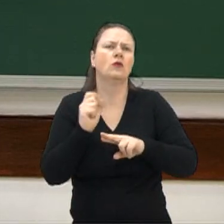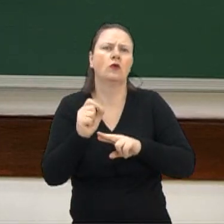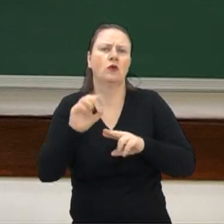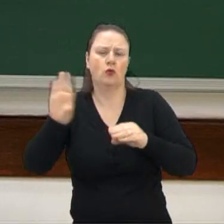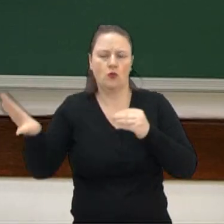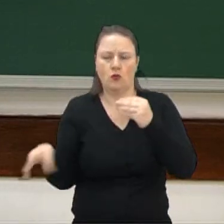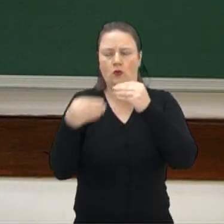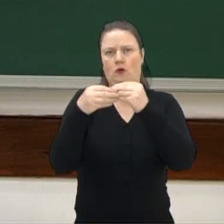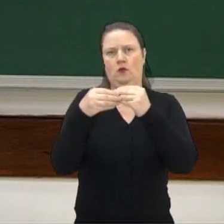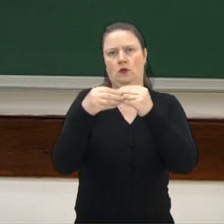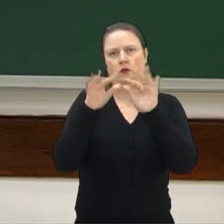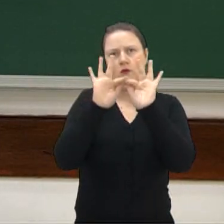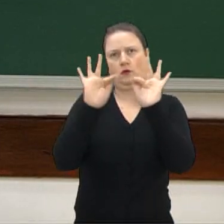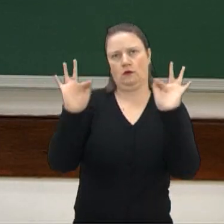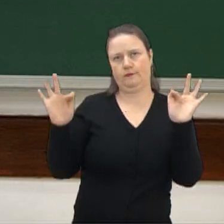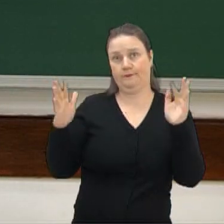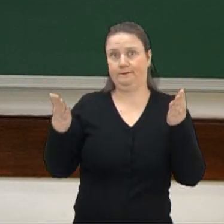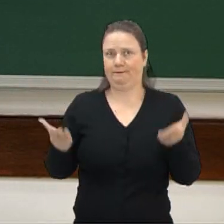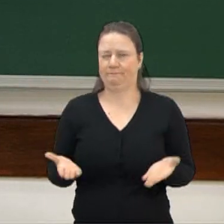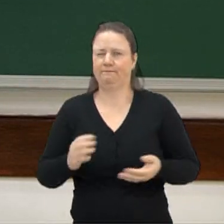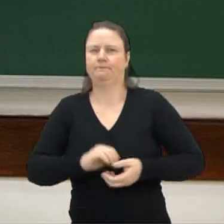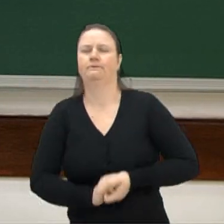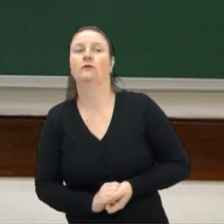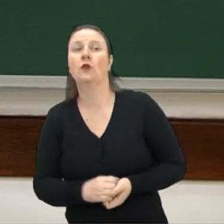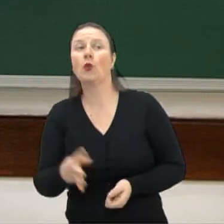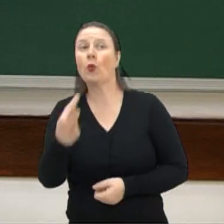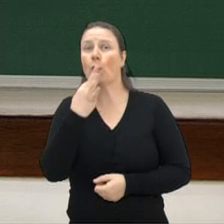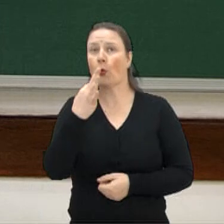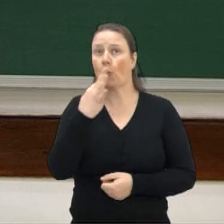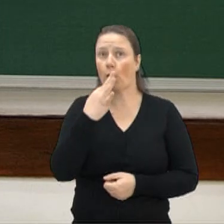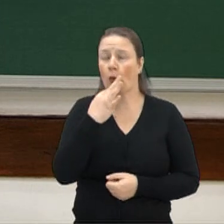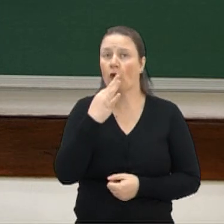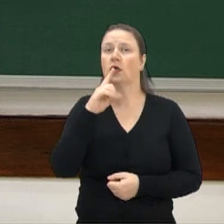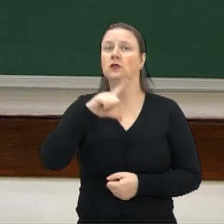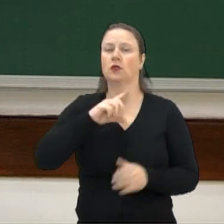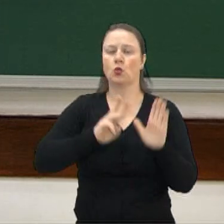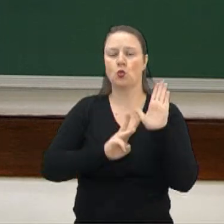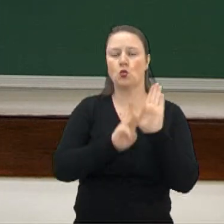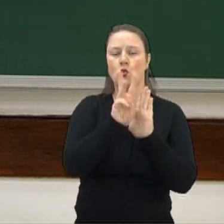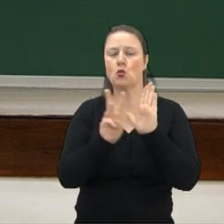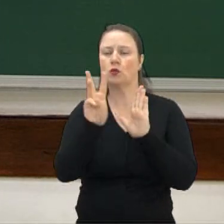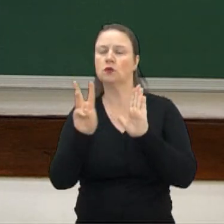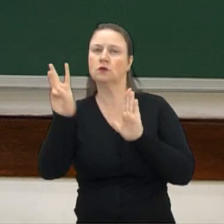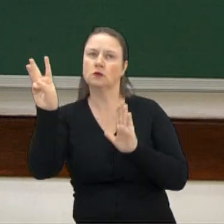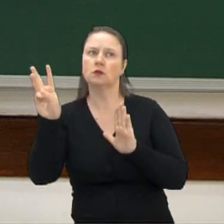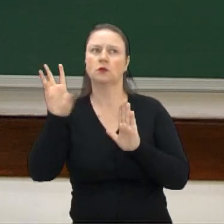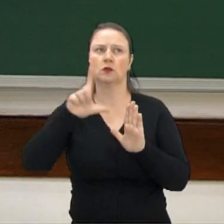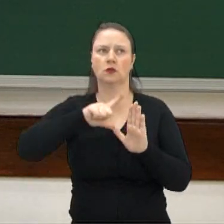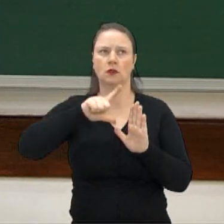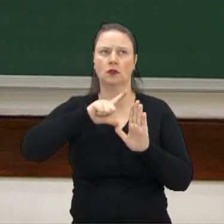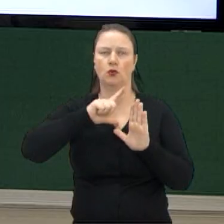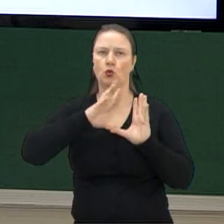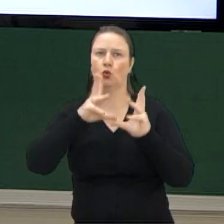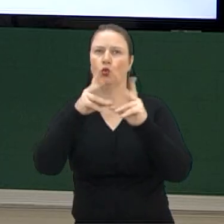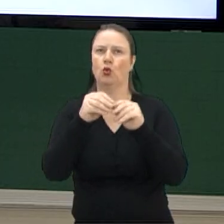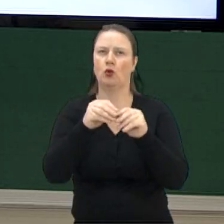sentido, certo? Para vocês conhecerem mais, deixo a mesma dica da aula passada, que é o